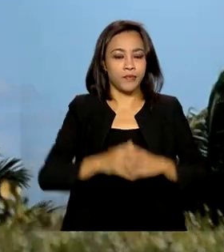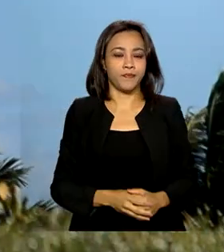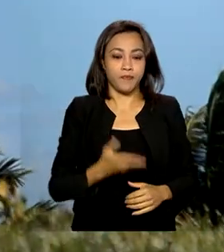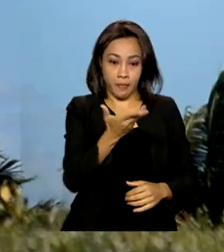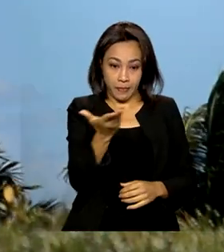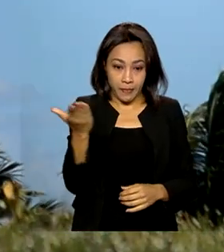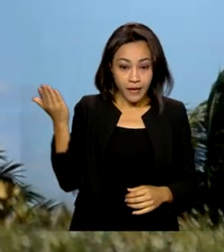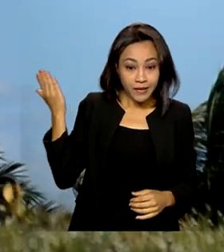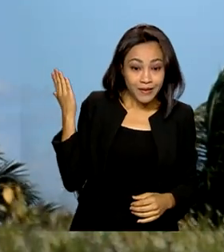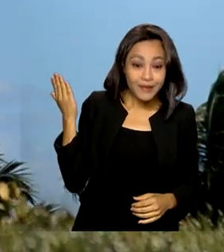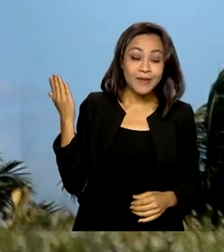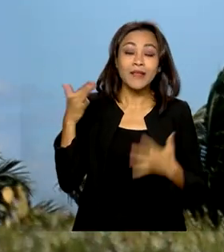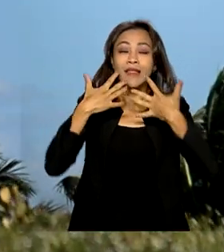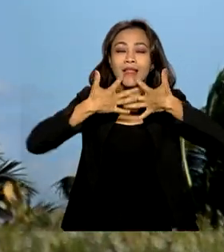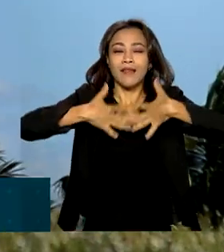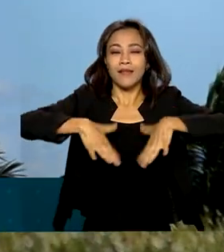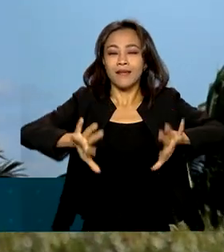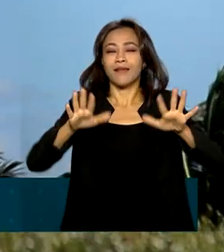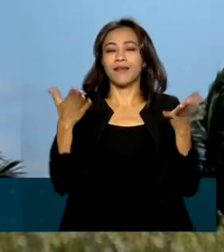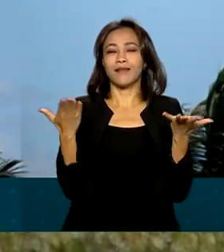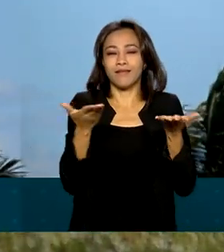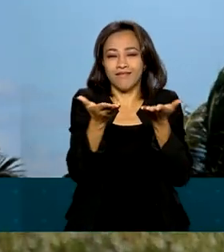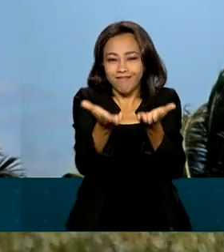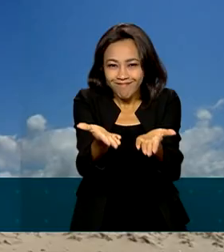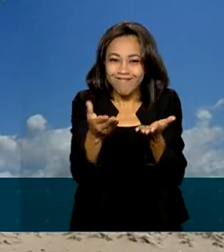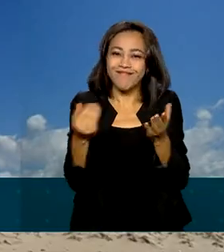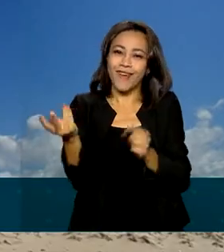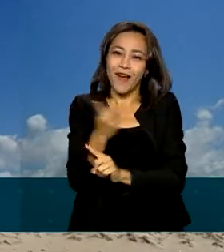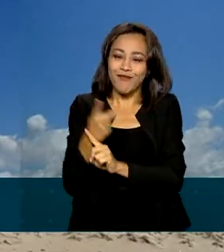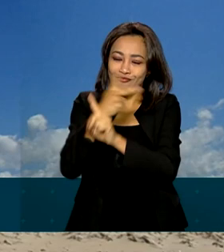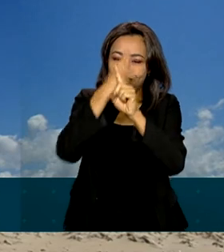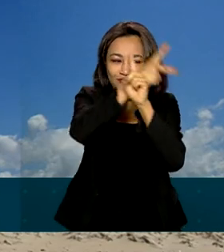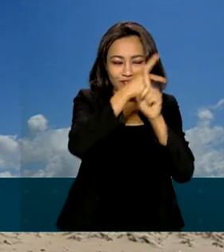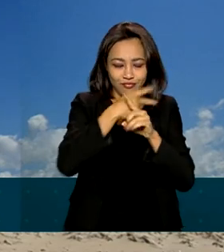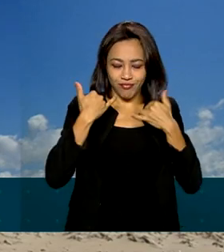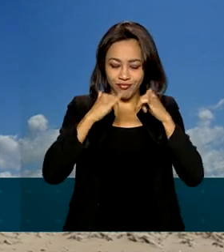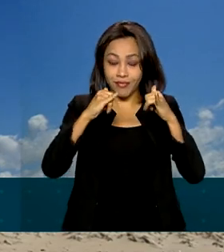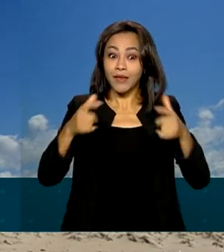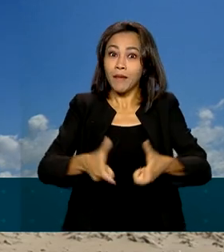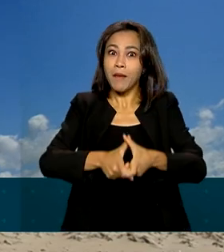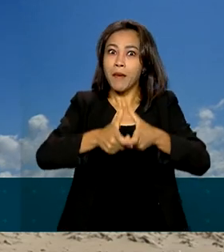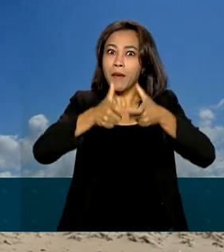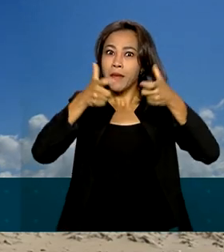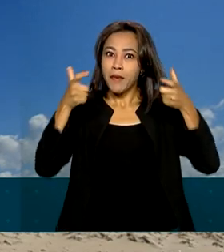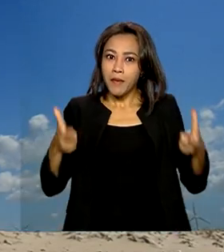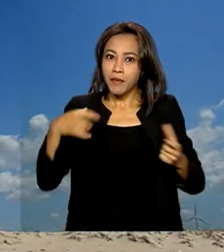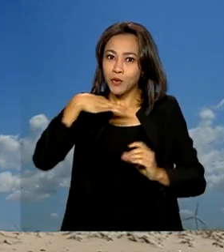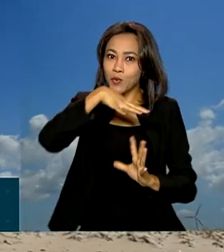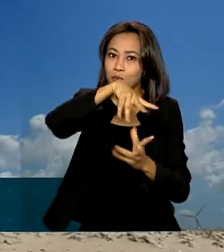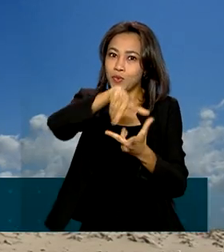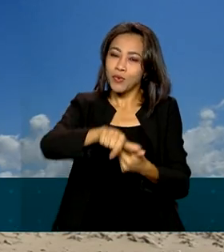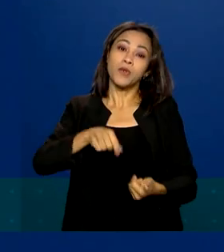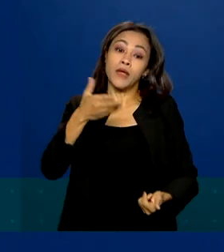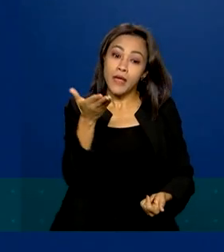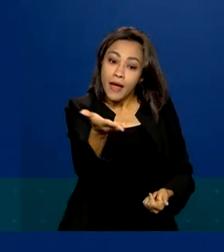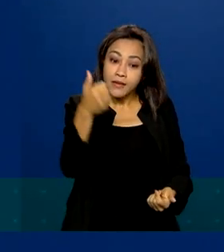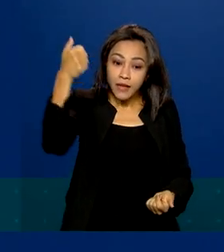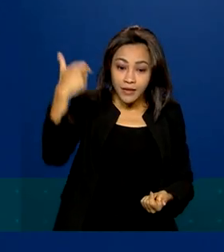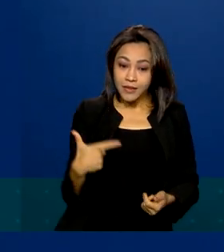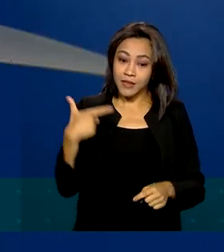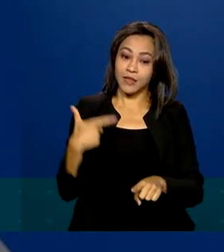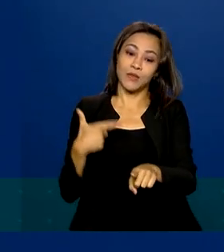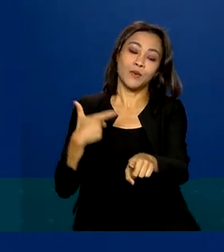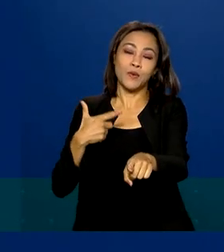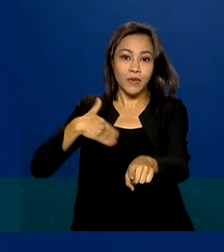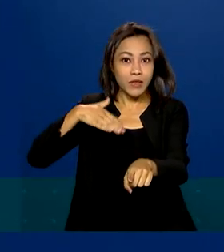Fonte renovável e limpa a energia eólica é a que mais cresce no mundo e a segunda mais importante matriz